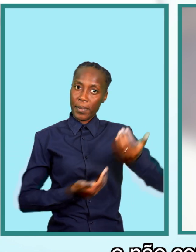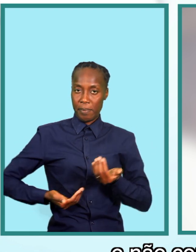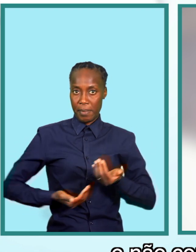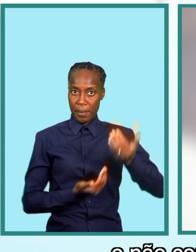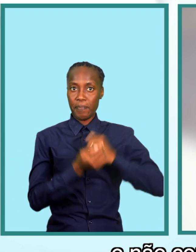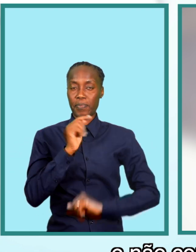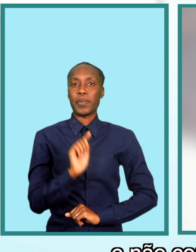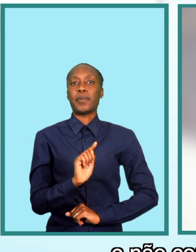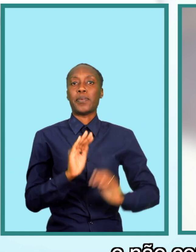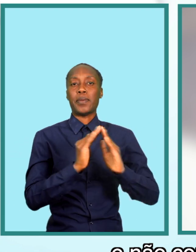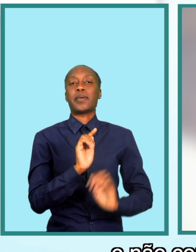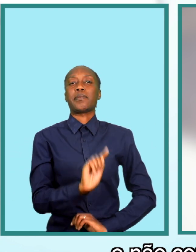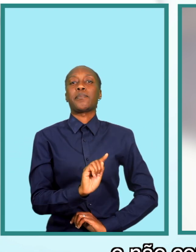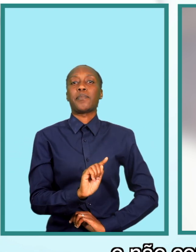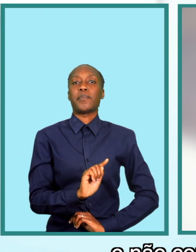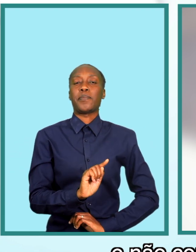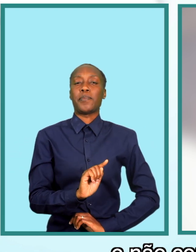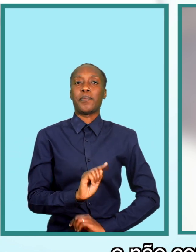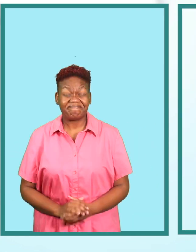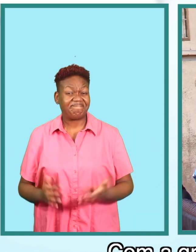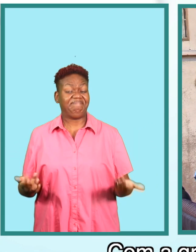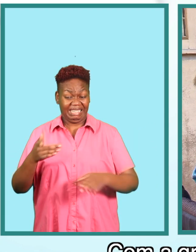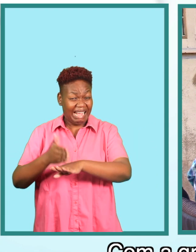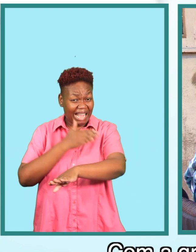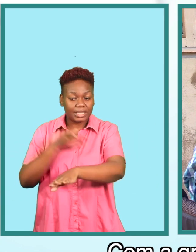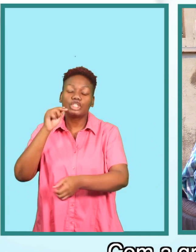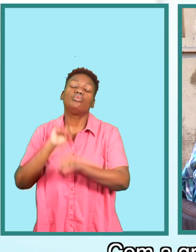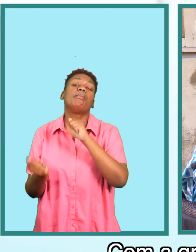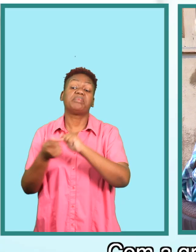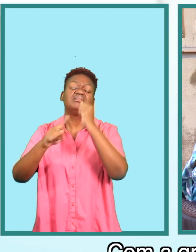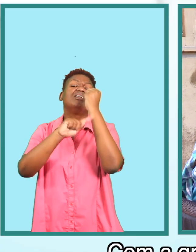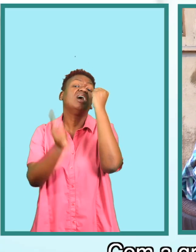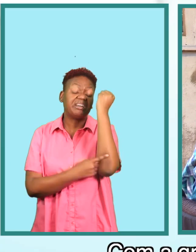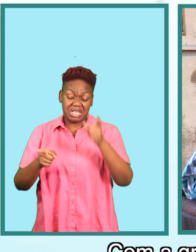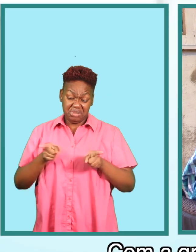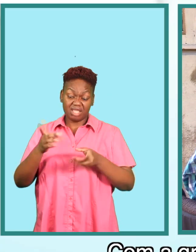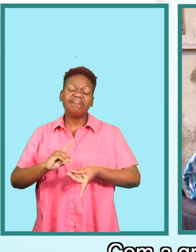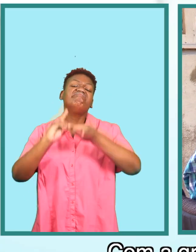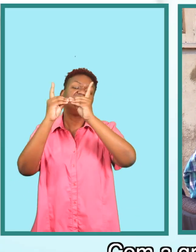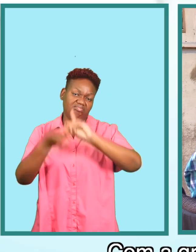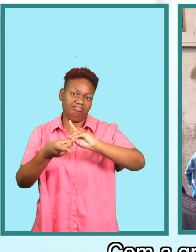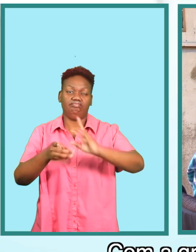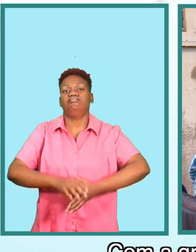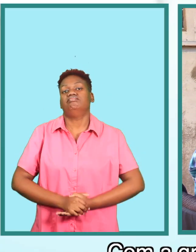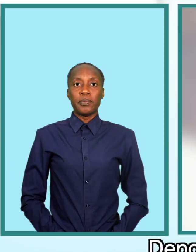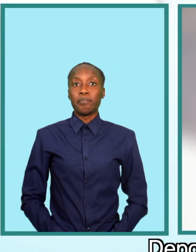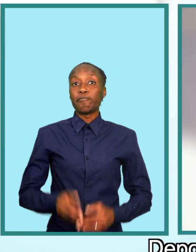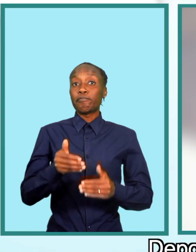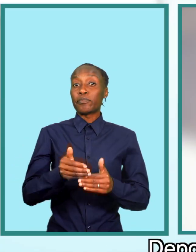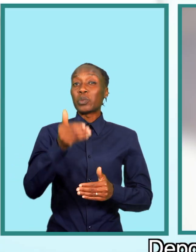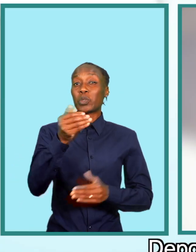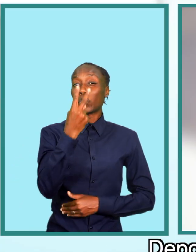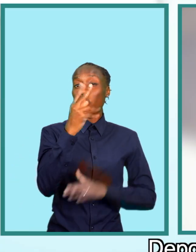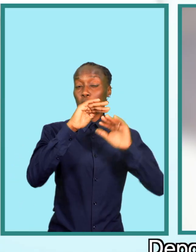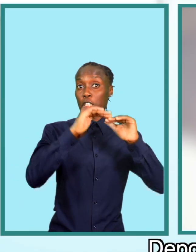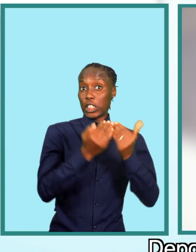Então, eu tive bebê em casa à noite. Com a gravidez precoce chegam outros problemas para a rapariga. Depois